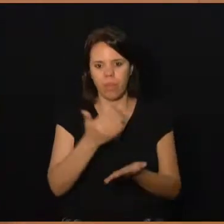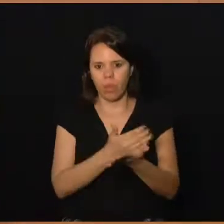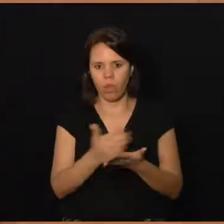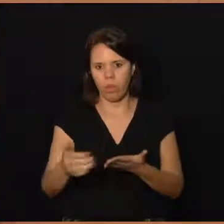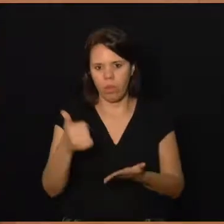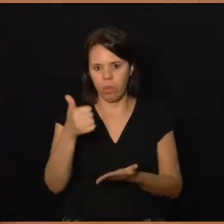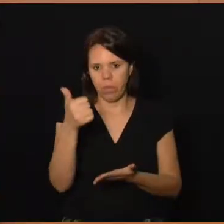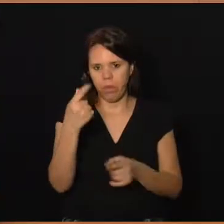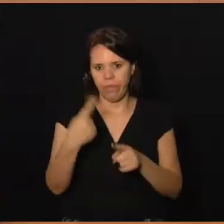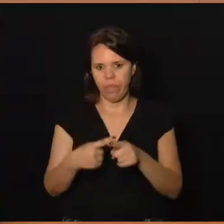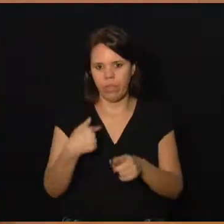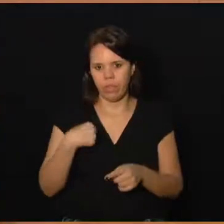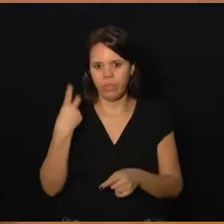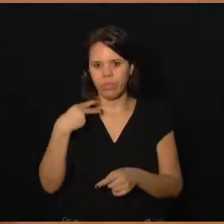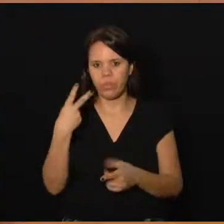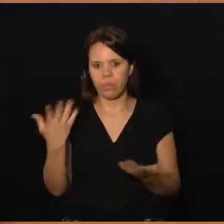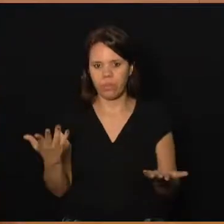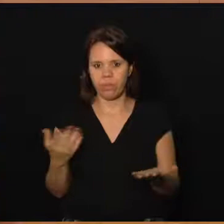sabe,